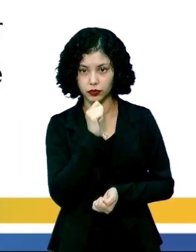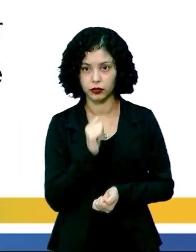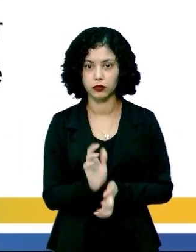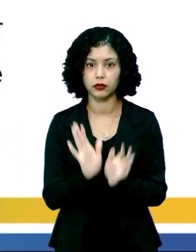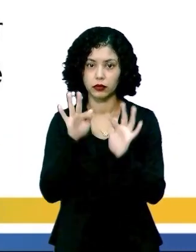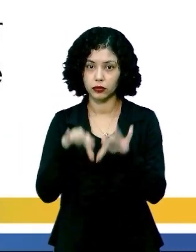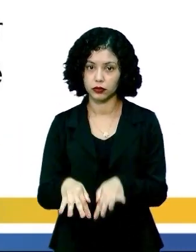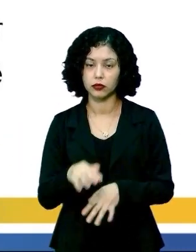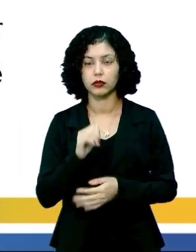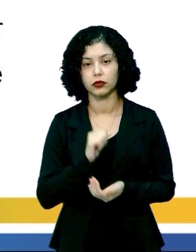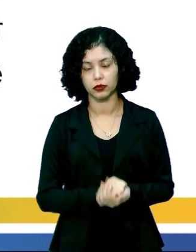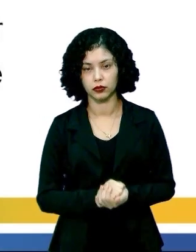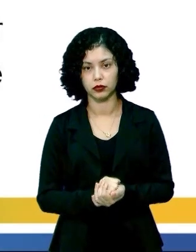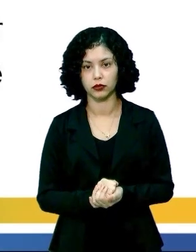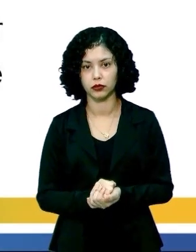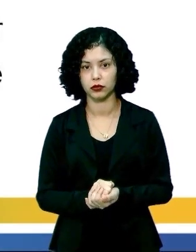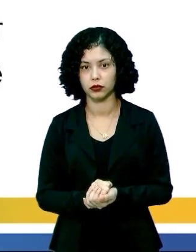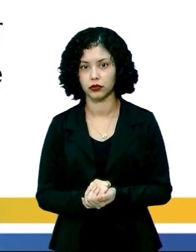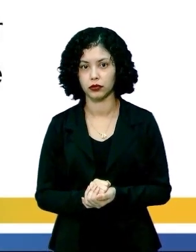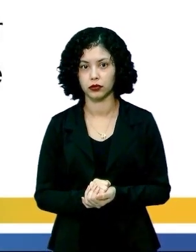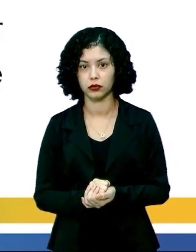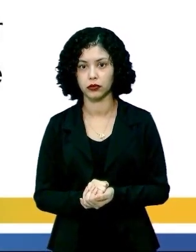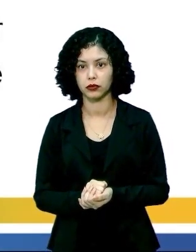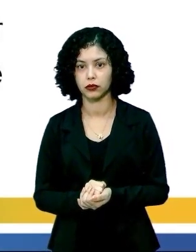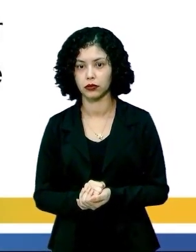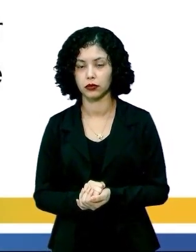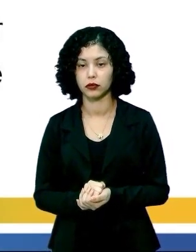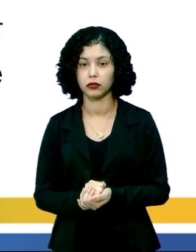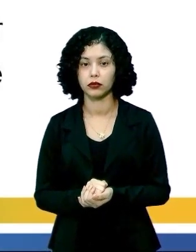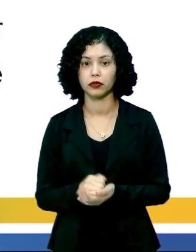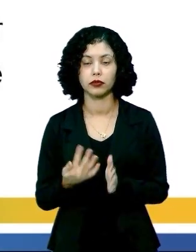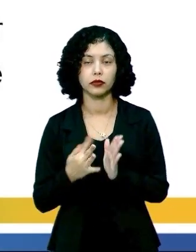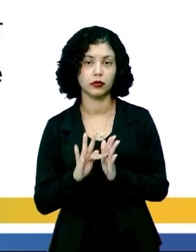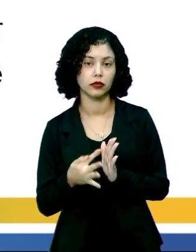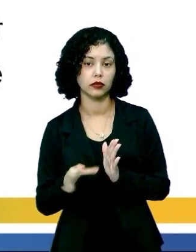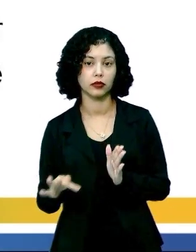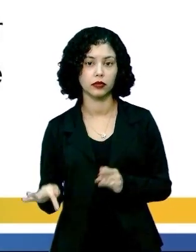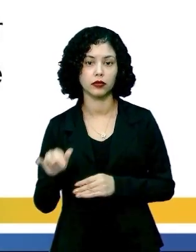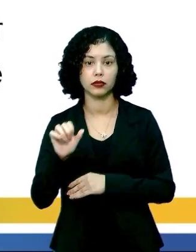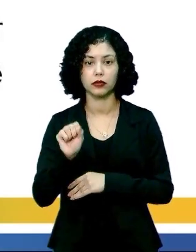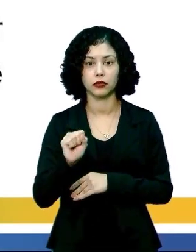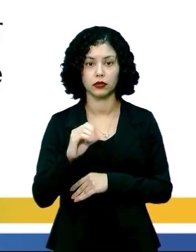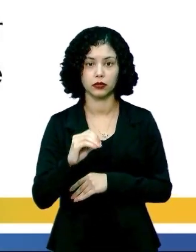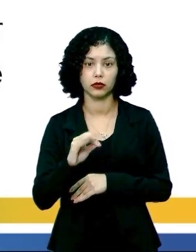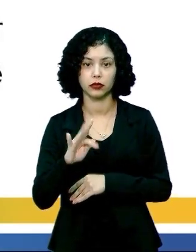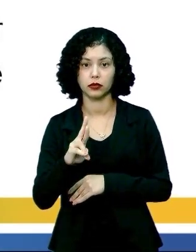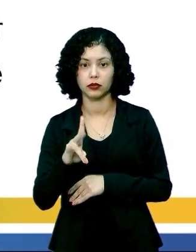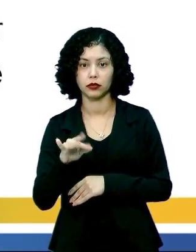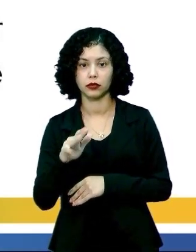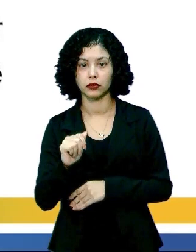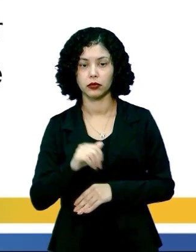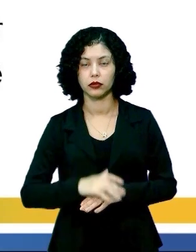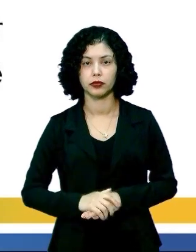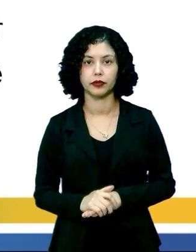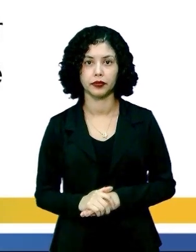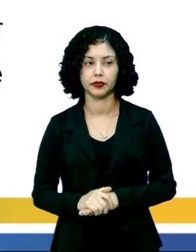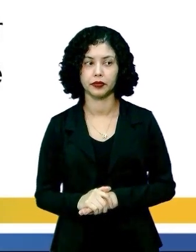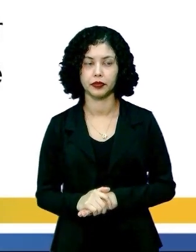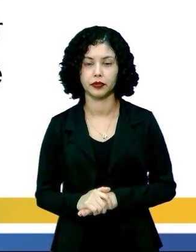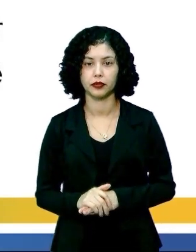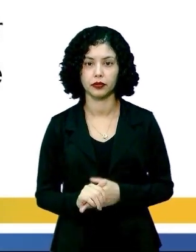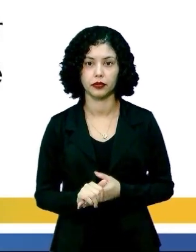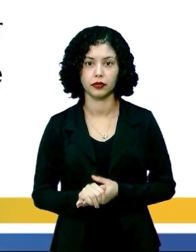x. Logo, podemos concluir que nesse intervalo a função é